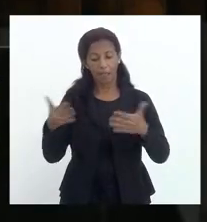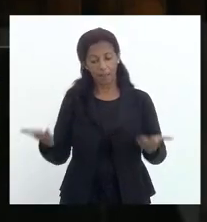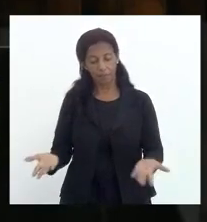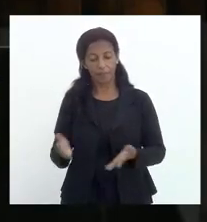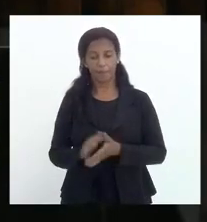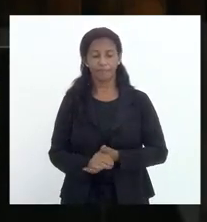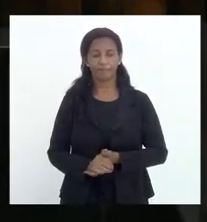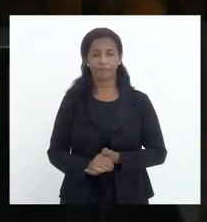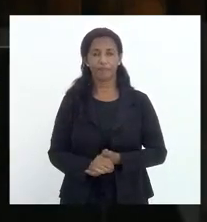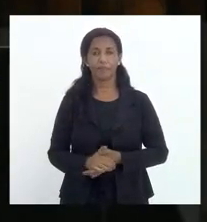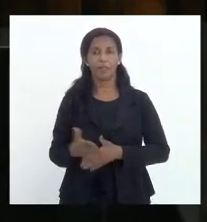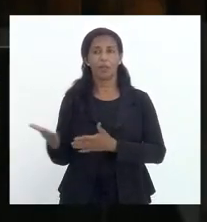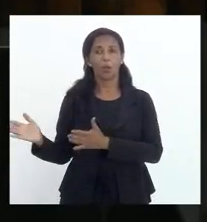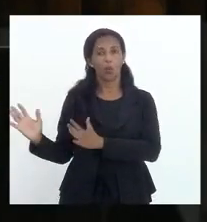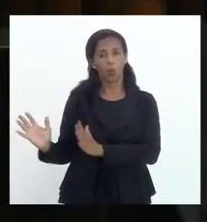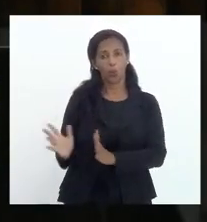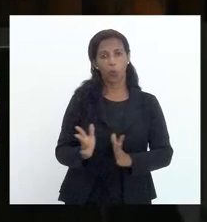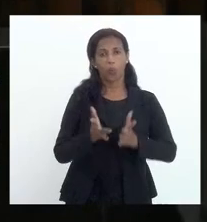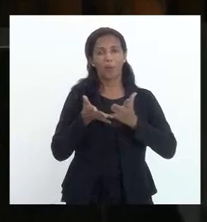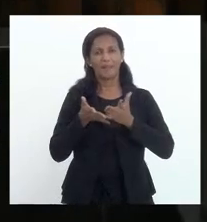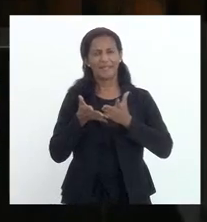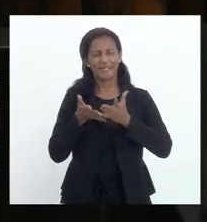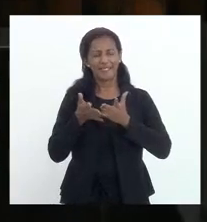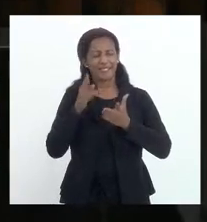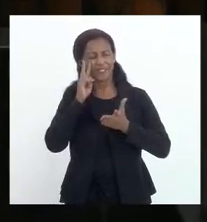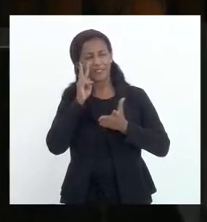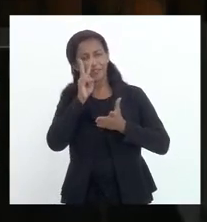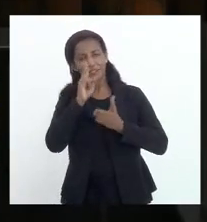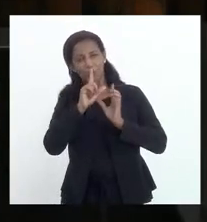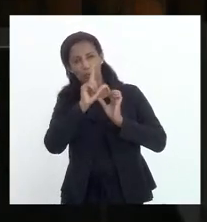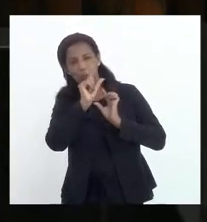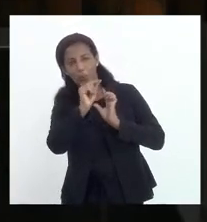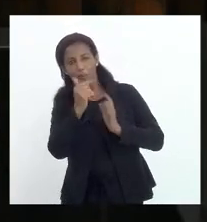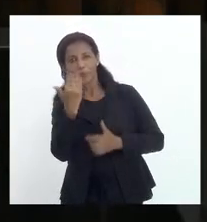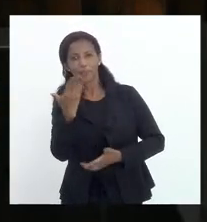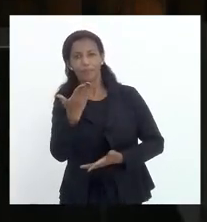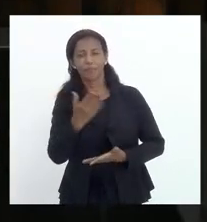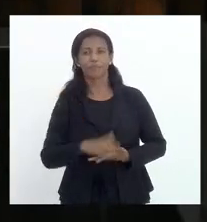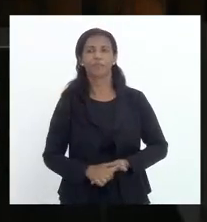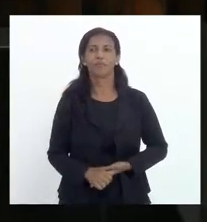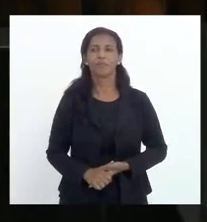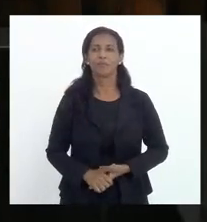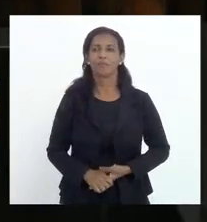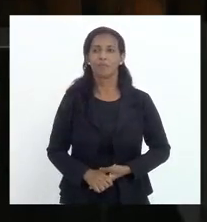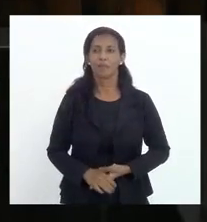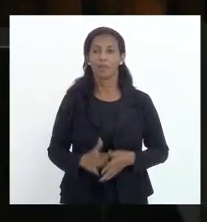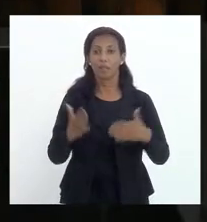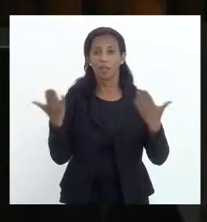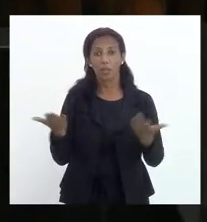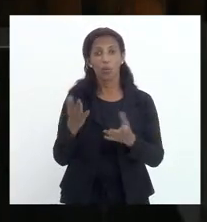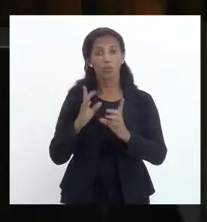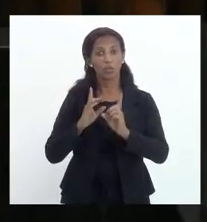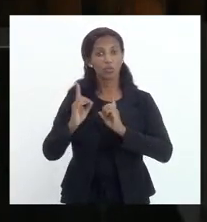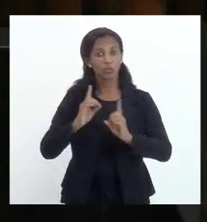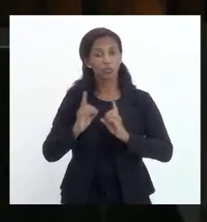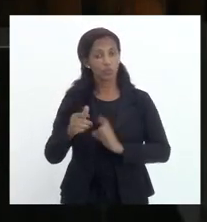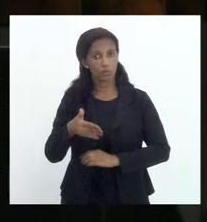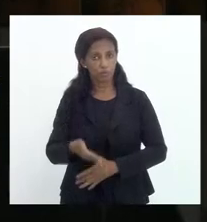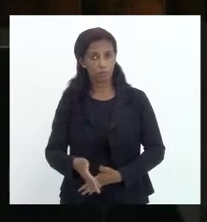a gente, como a gente vem falando, a gente vem de longe, né, Luiz Paulo? E hoje a gente está discutindo